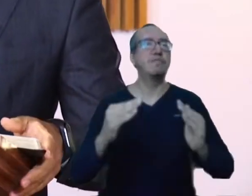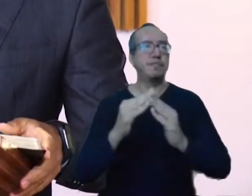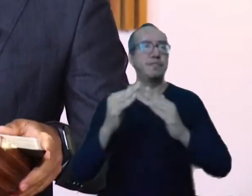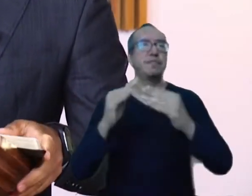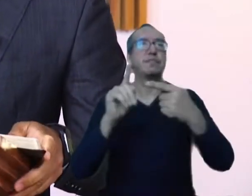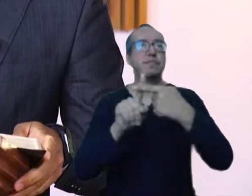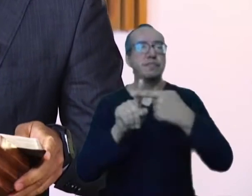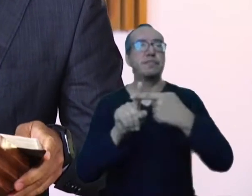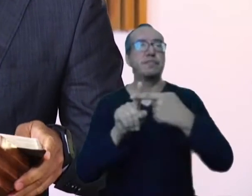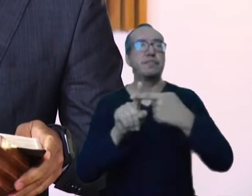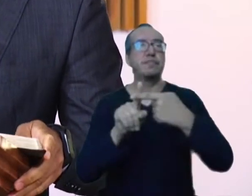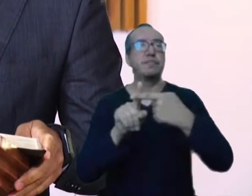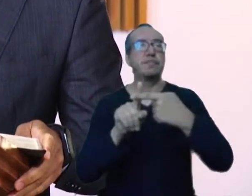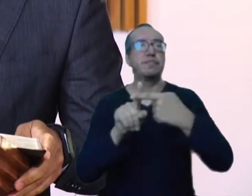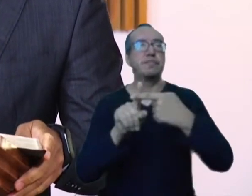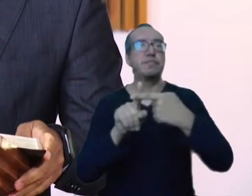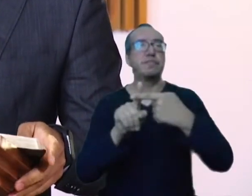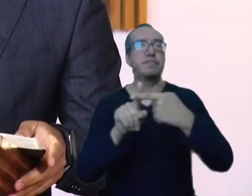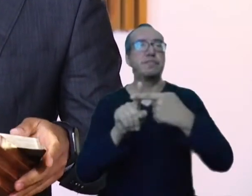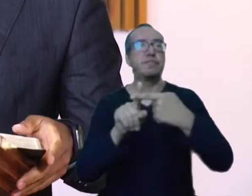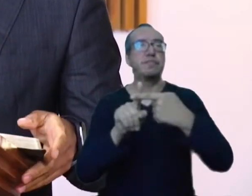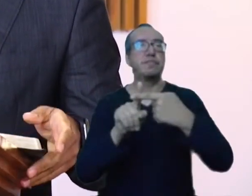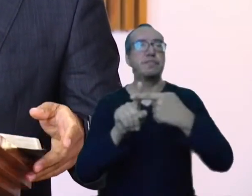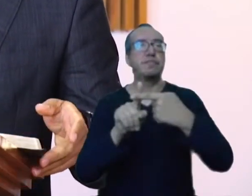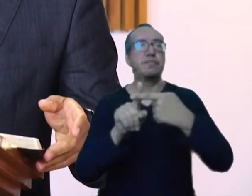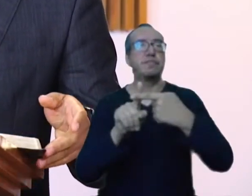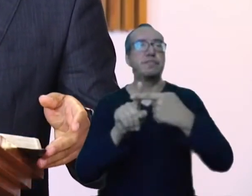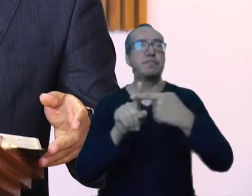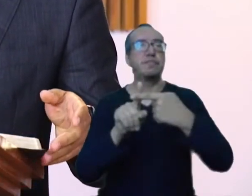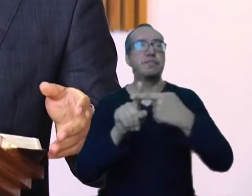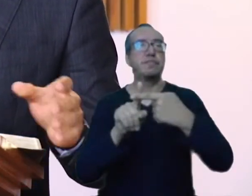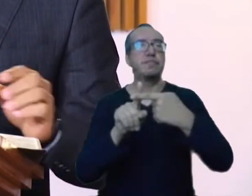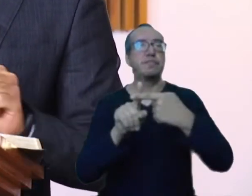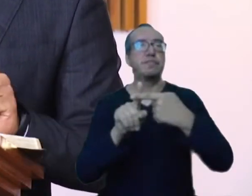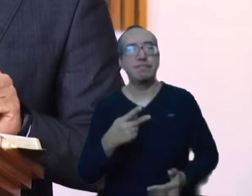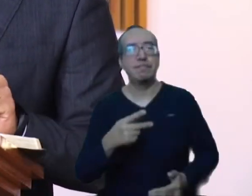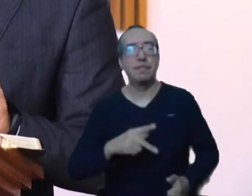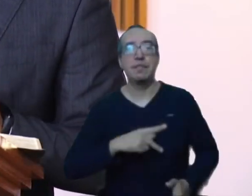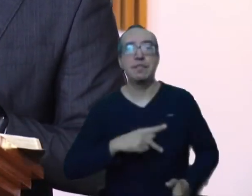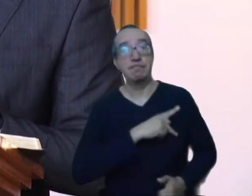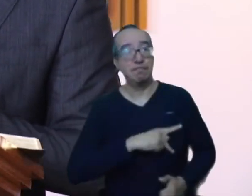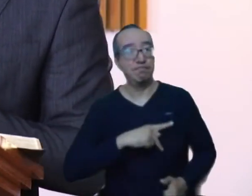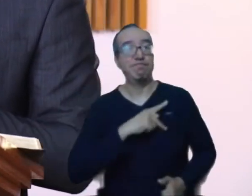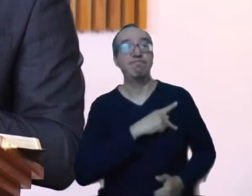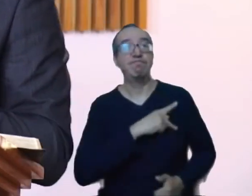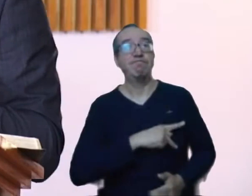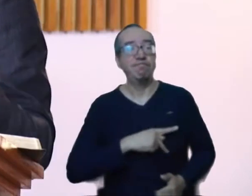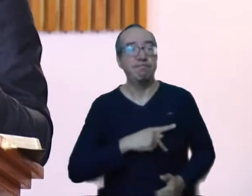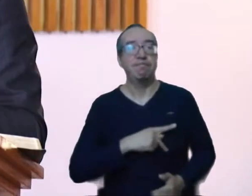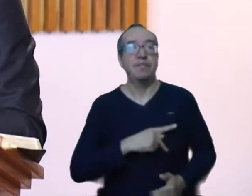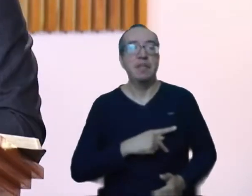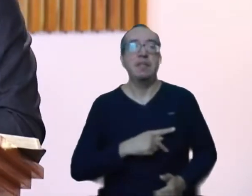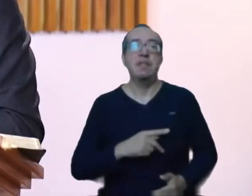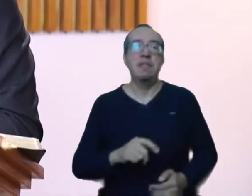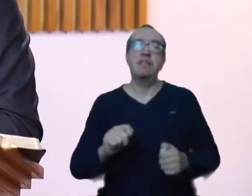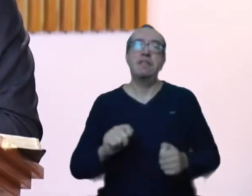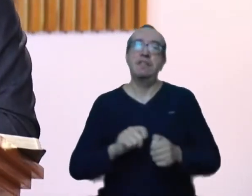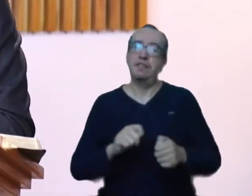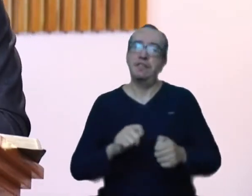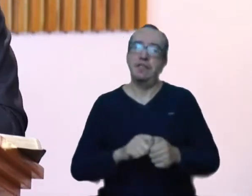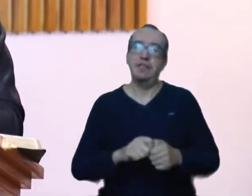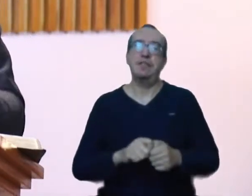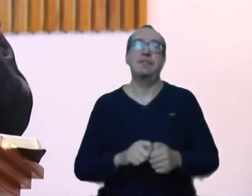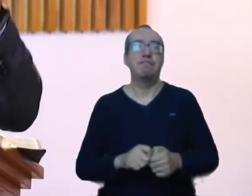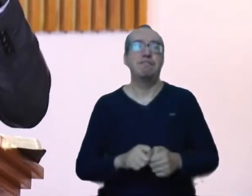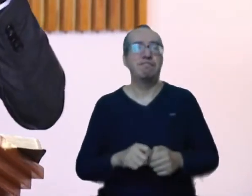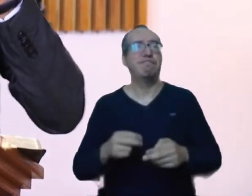A palavra de Deus diz que Paulo fez algo interessante e